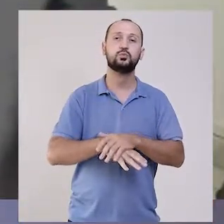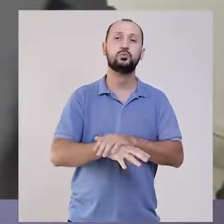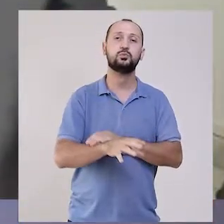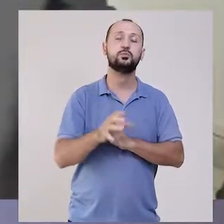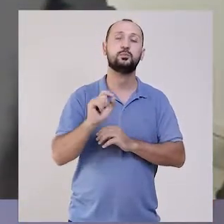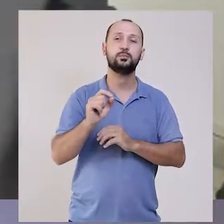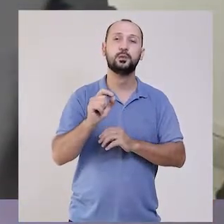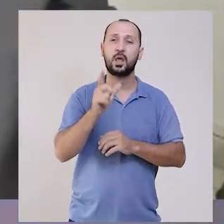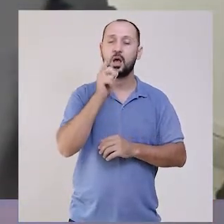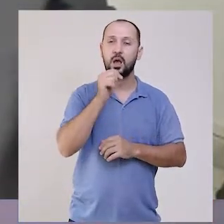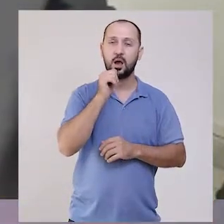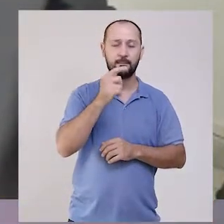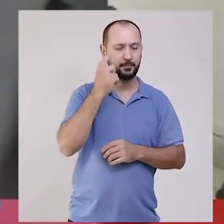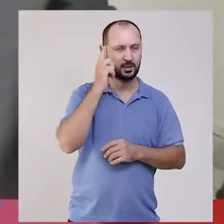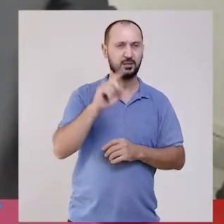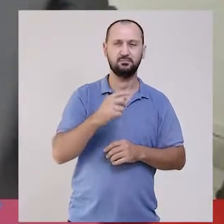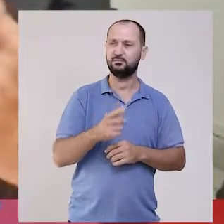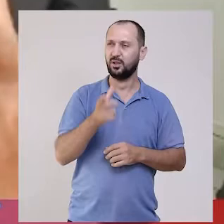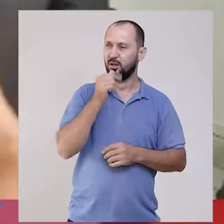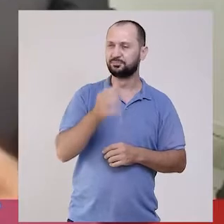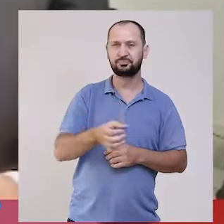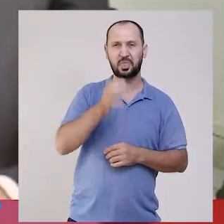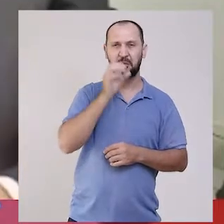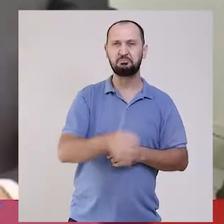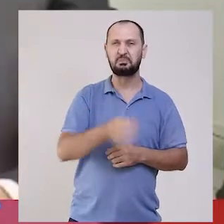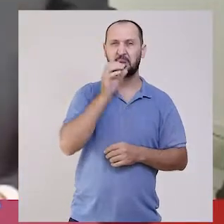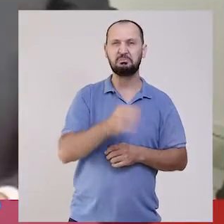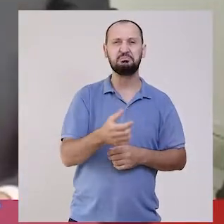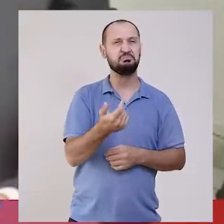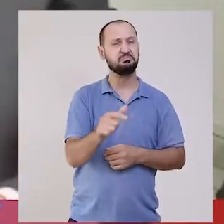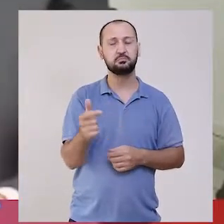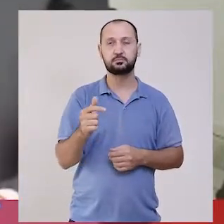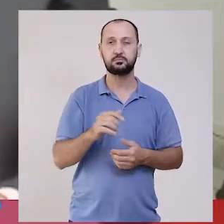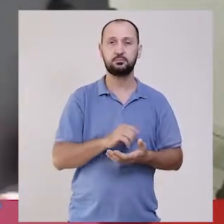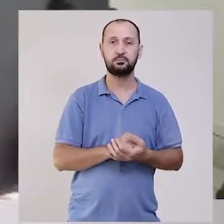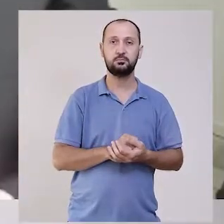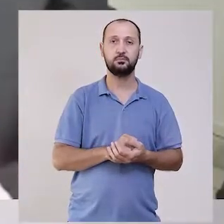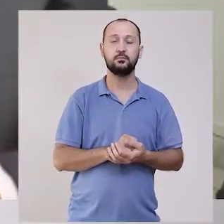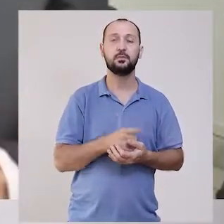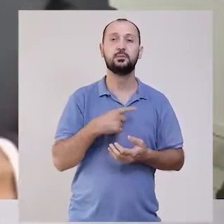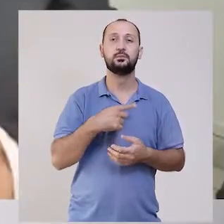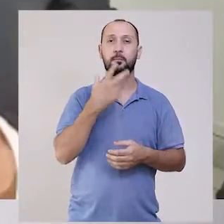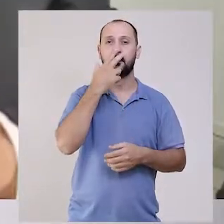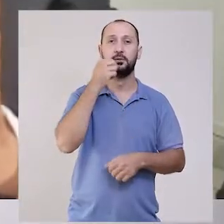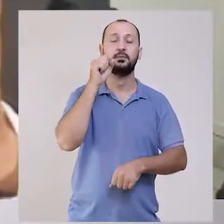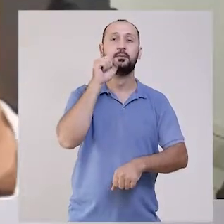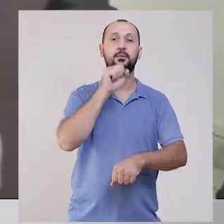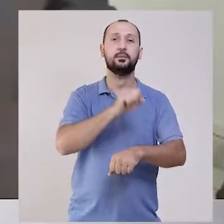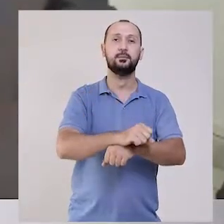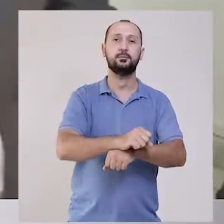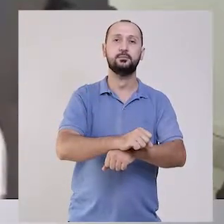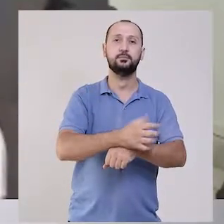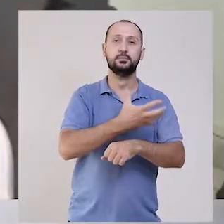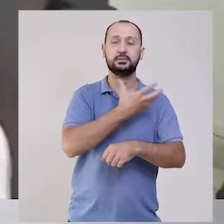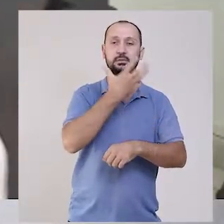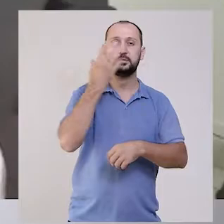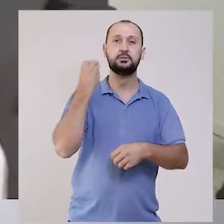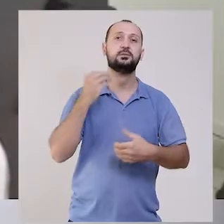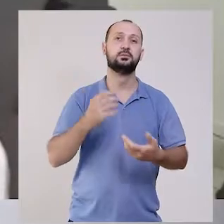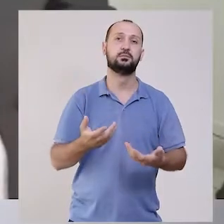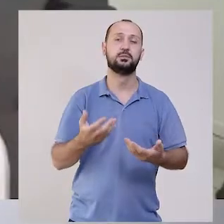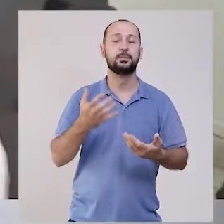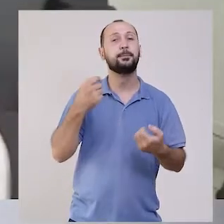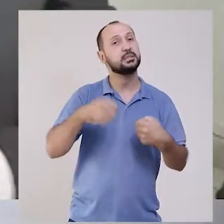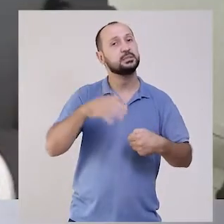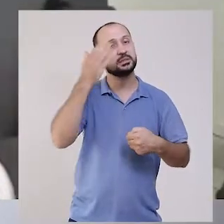esse mecanismo. Muitas vezes a água não é nem saborosa para a pessoa idosa. Nós temos assim, um parâmetro bem discreto